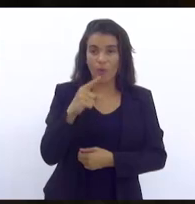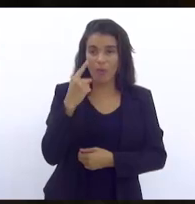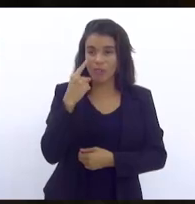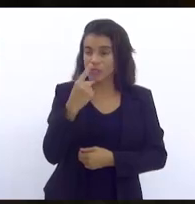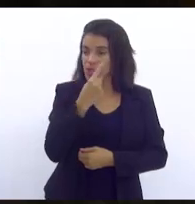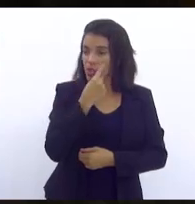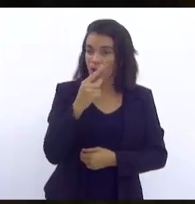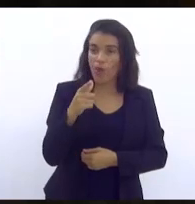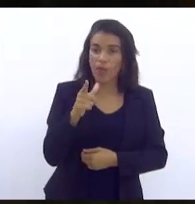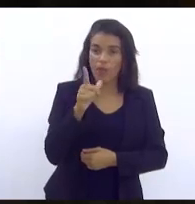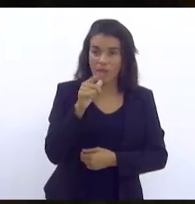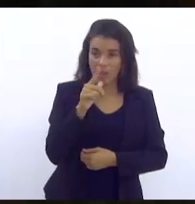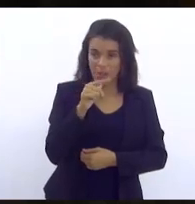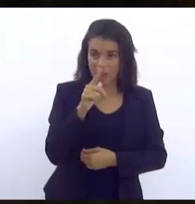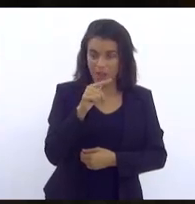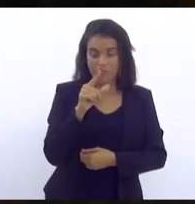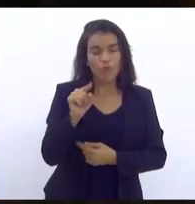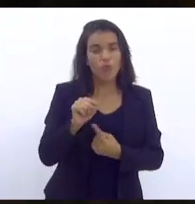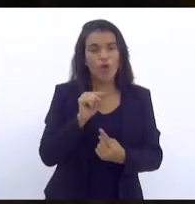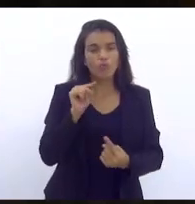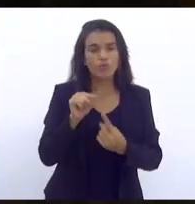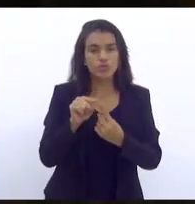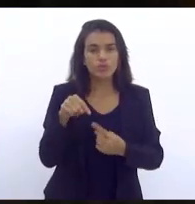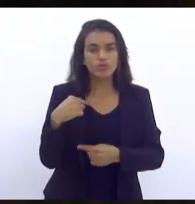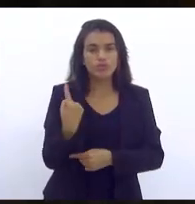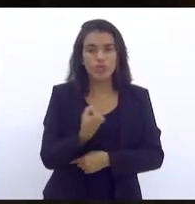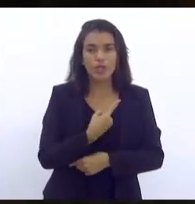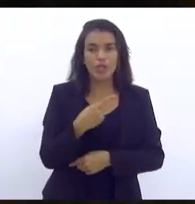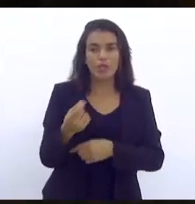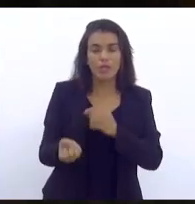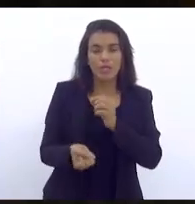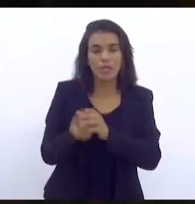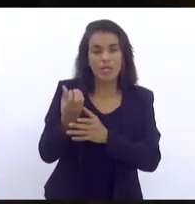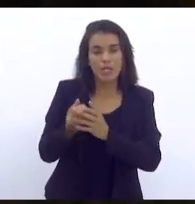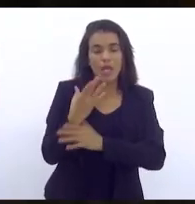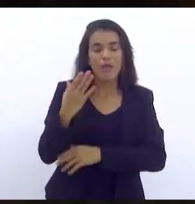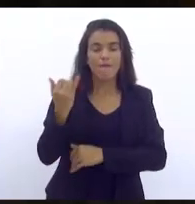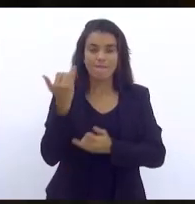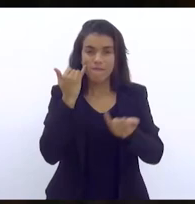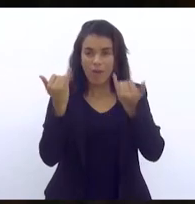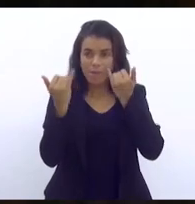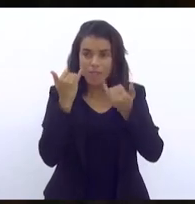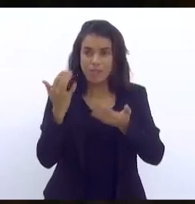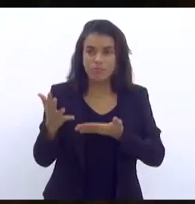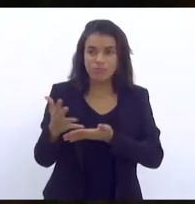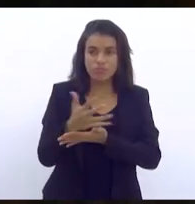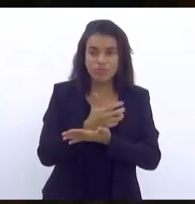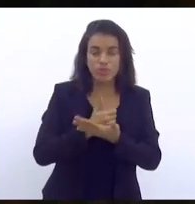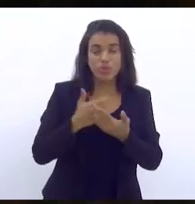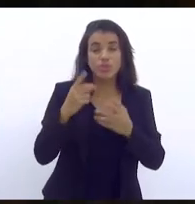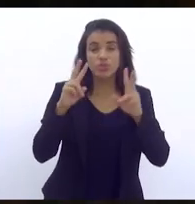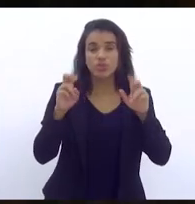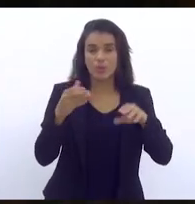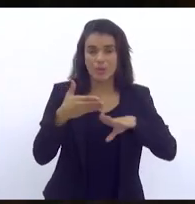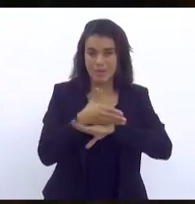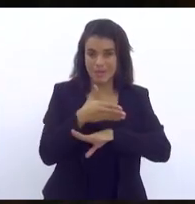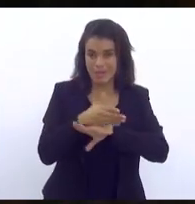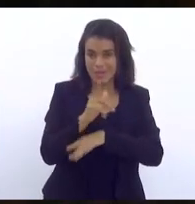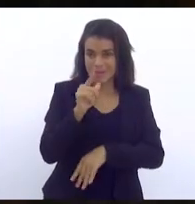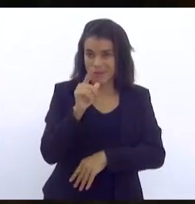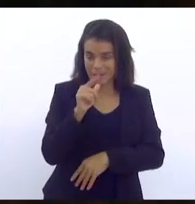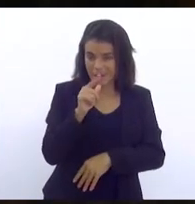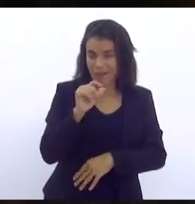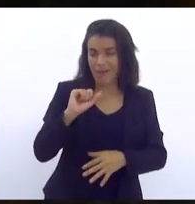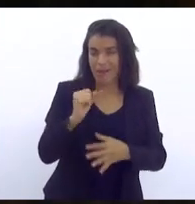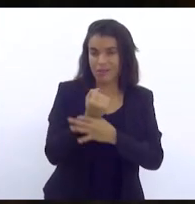olho na água a ideia é que a gente faça uma produção cidadan de dados sobre o acesso à água e a qualidade da água